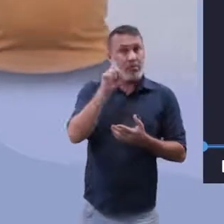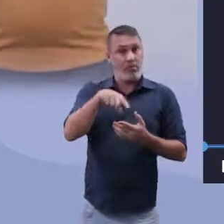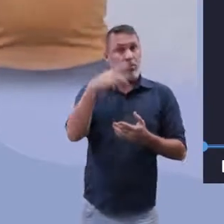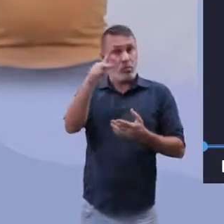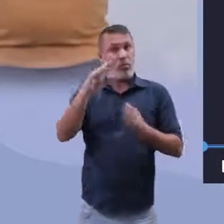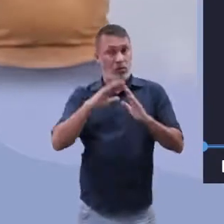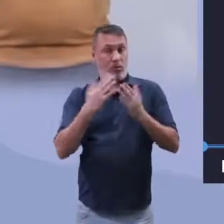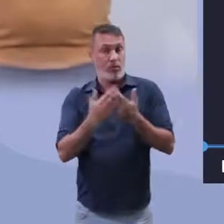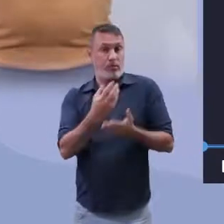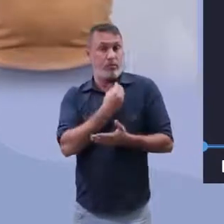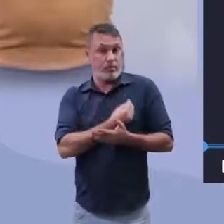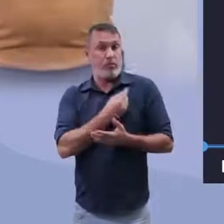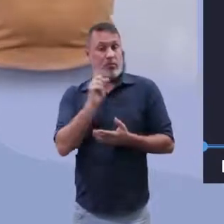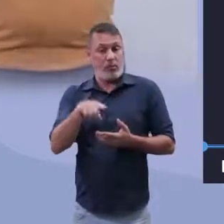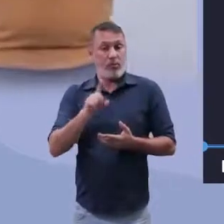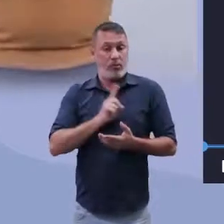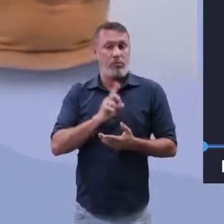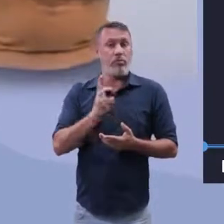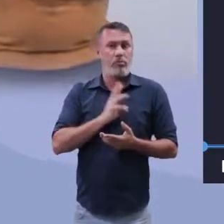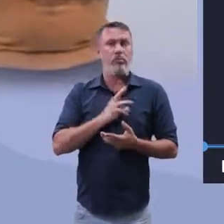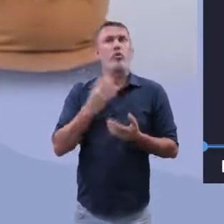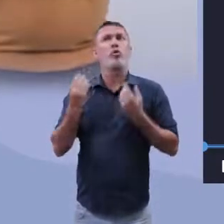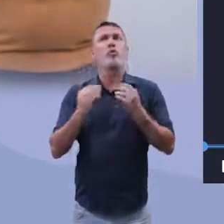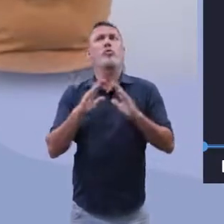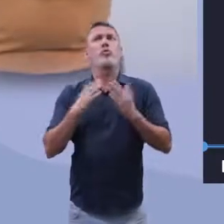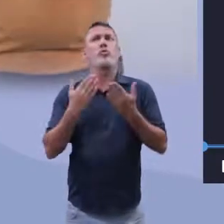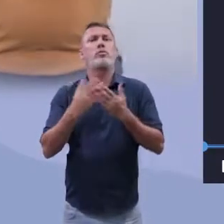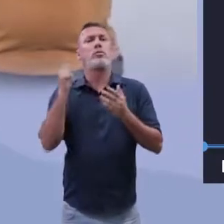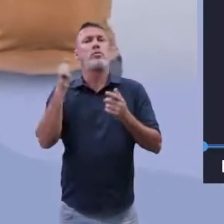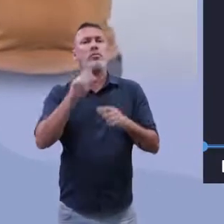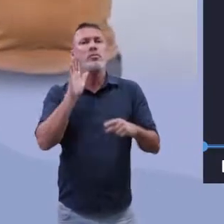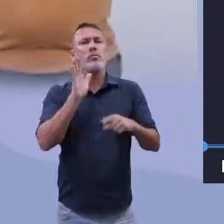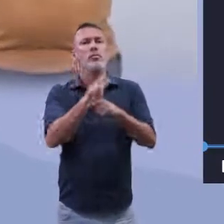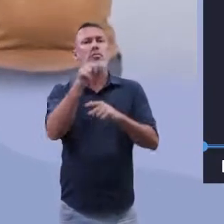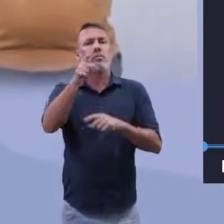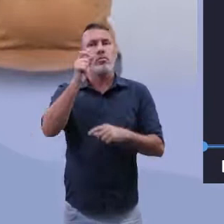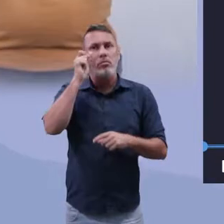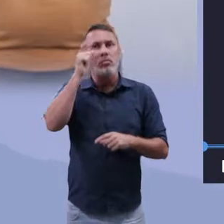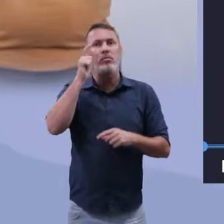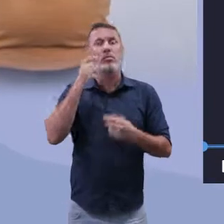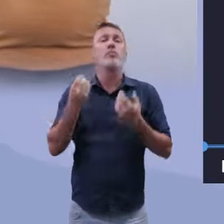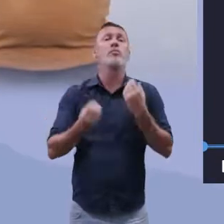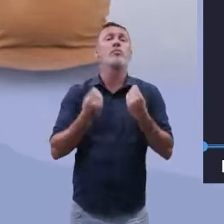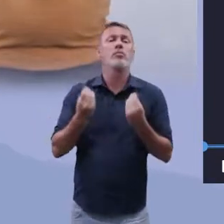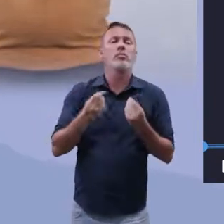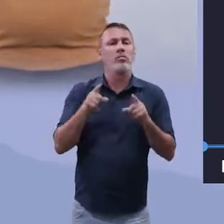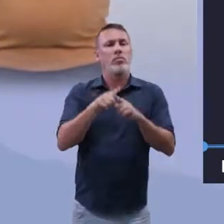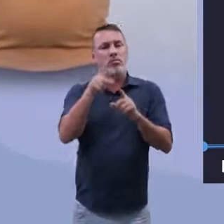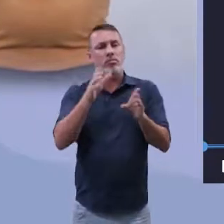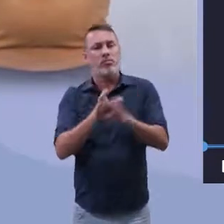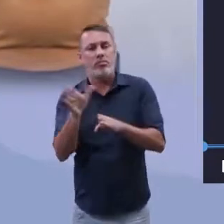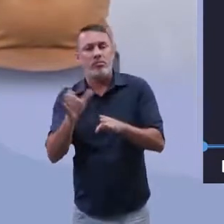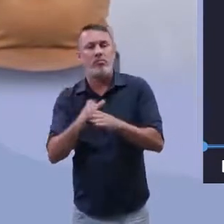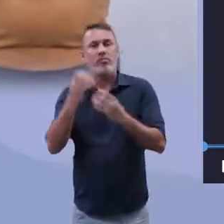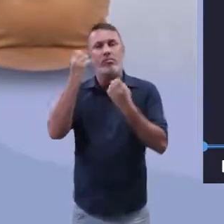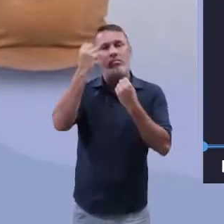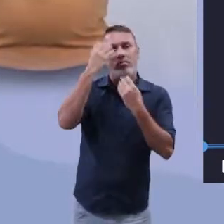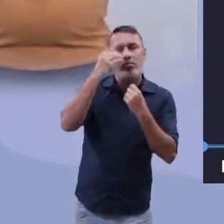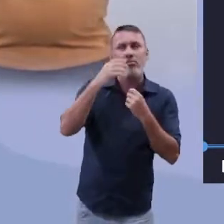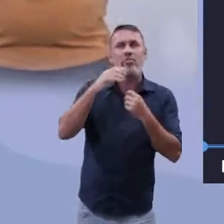segundo ano, essa escola que você está no ensino médio, como que ela pode te alertar? Ela pode te